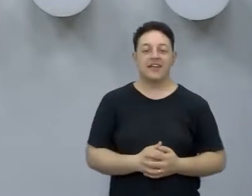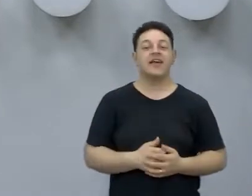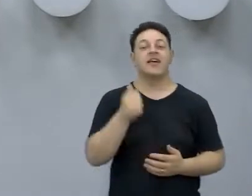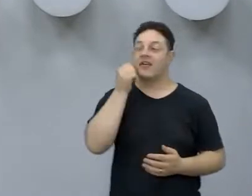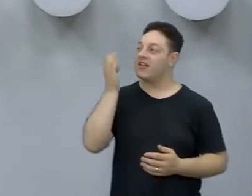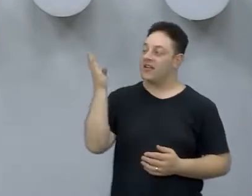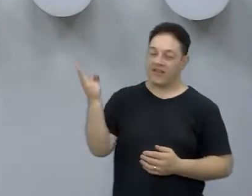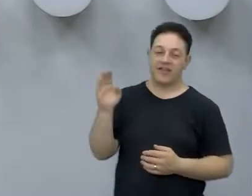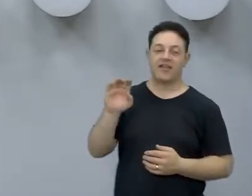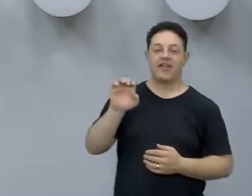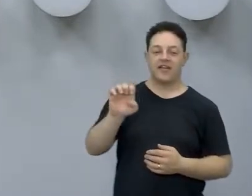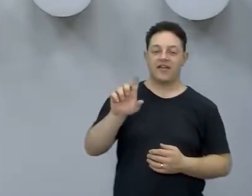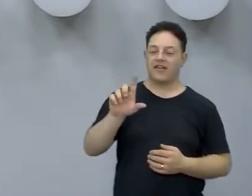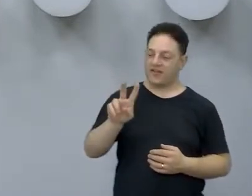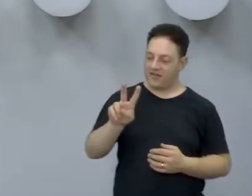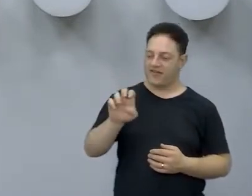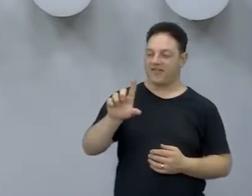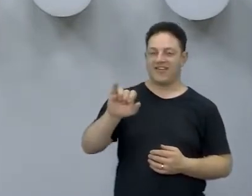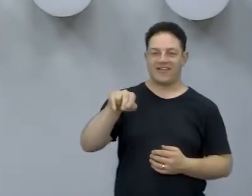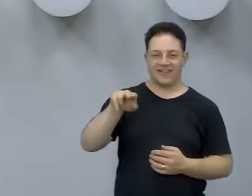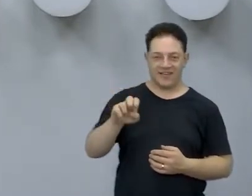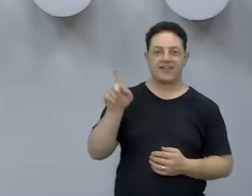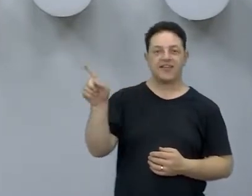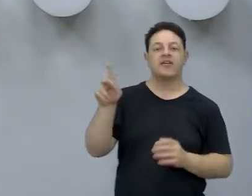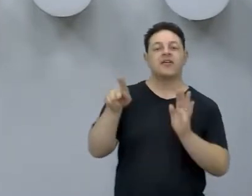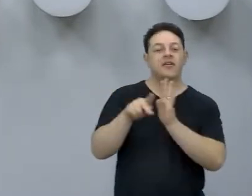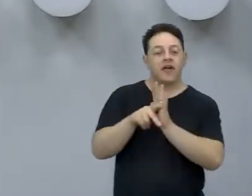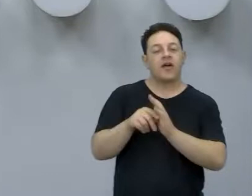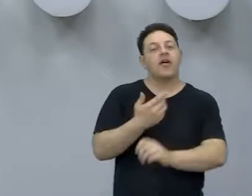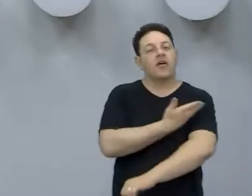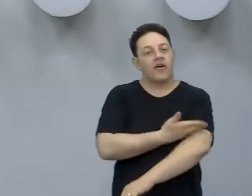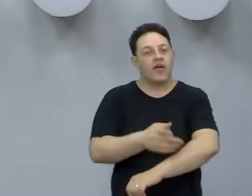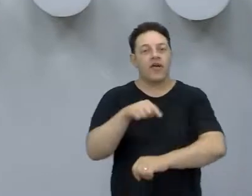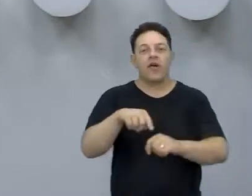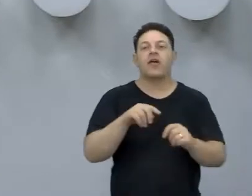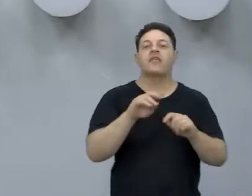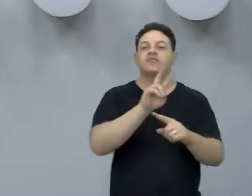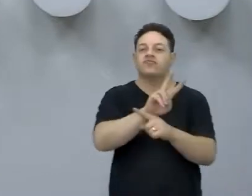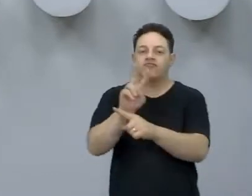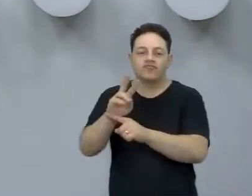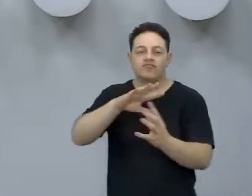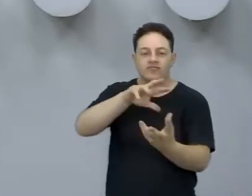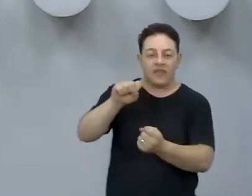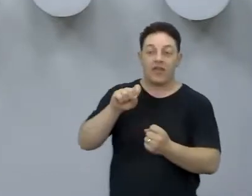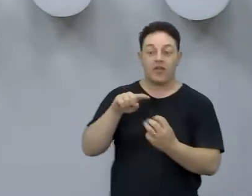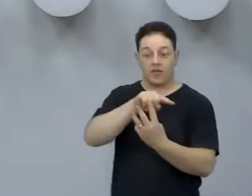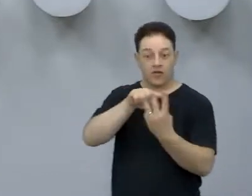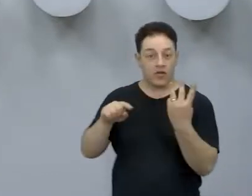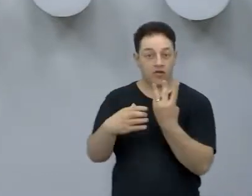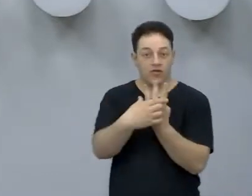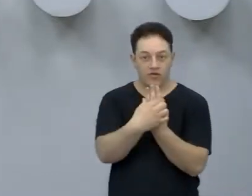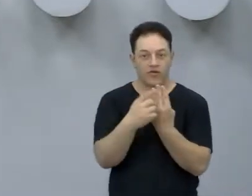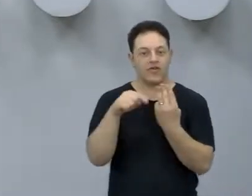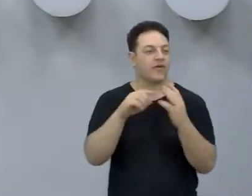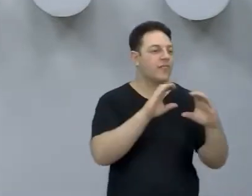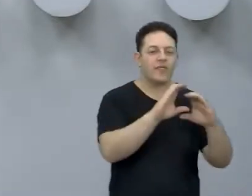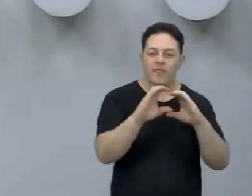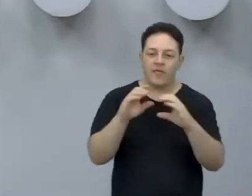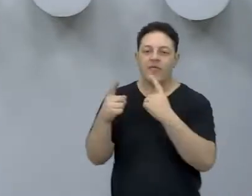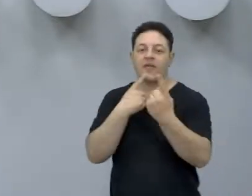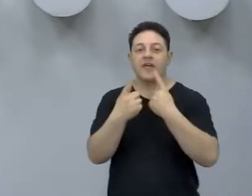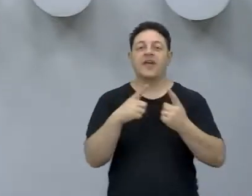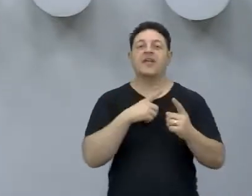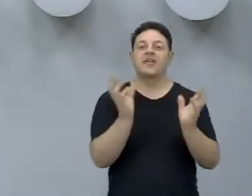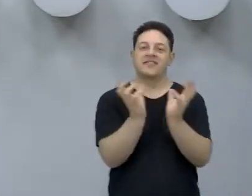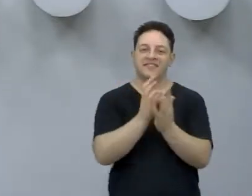professora Eveline, do componente de hábitos sustentáveis. E para ajudar aqui nós três nessa comunicação, né? Nós temos o